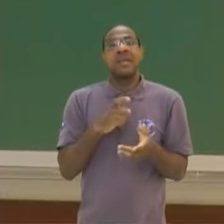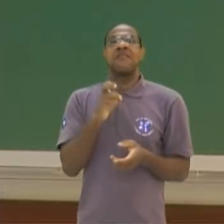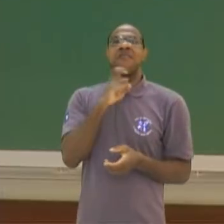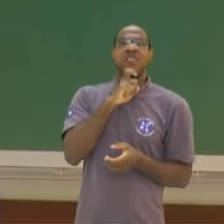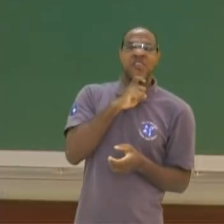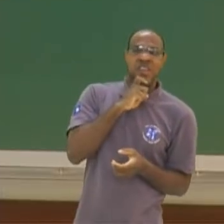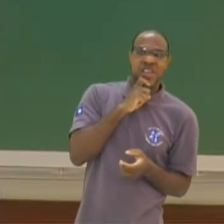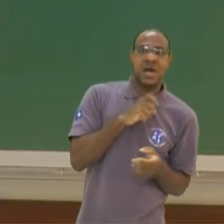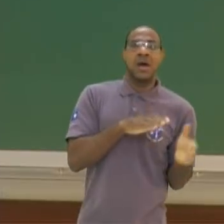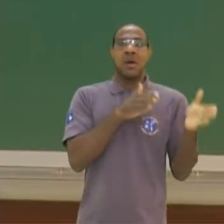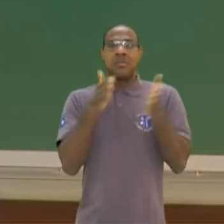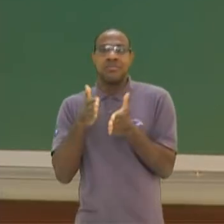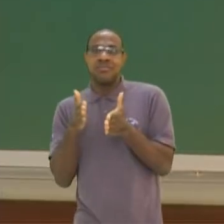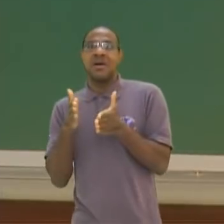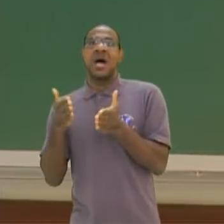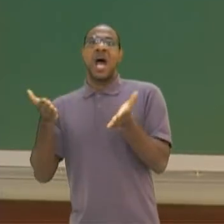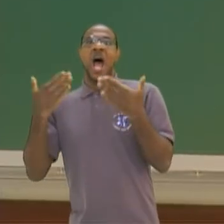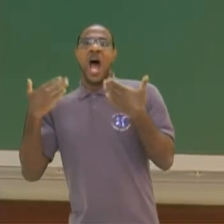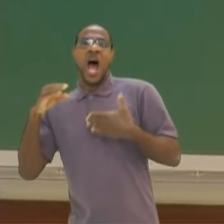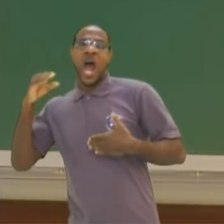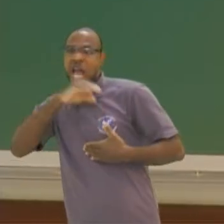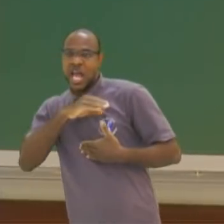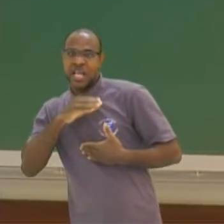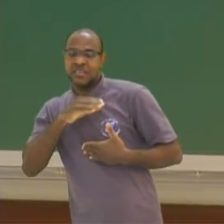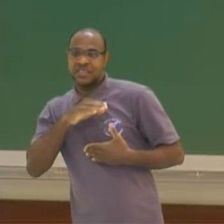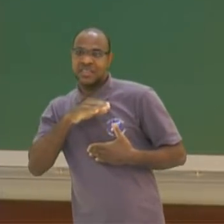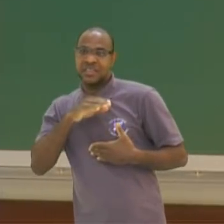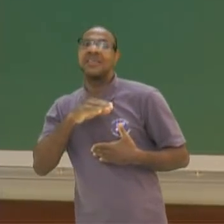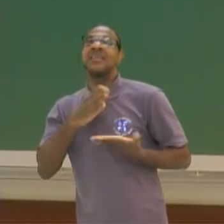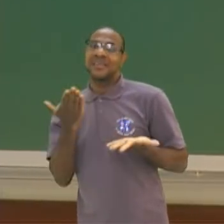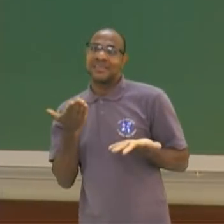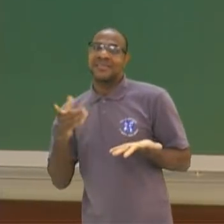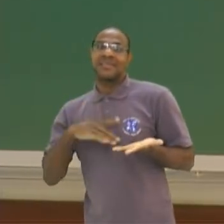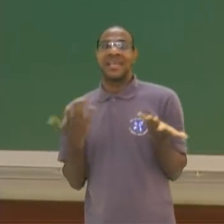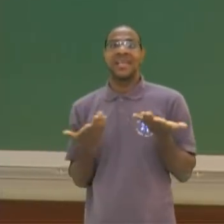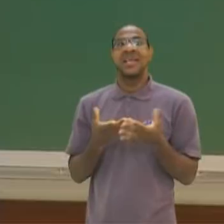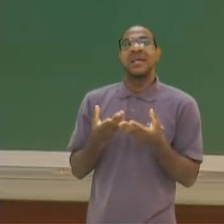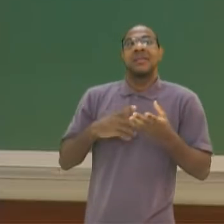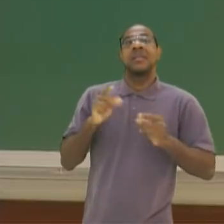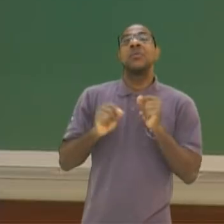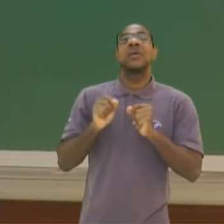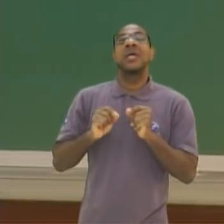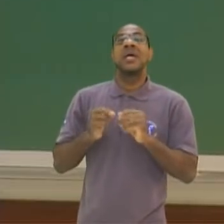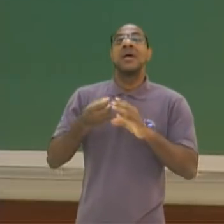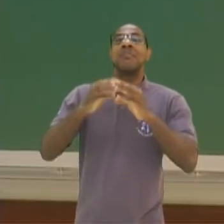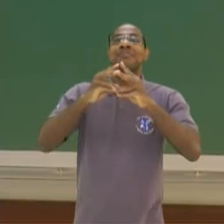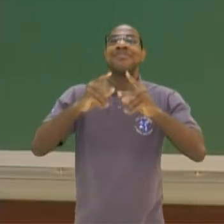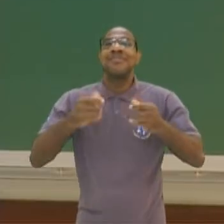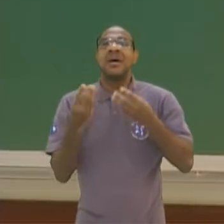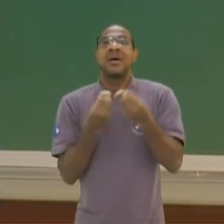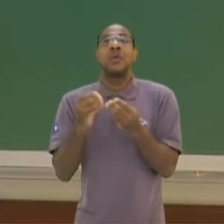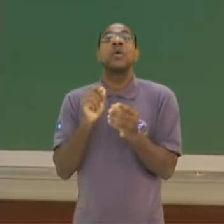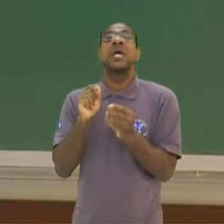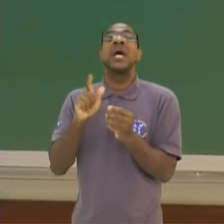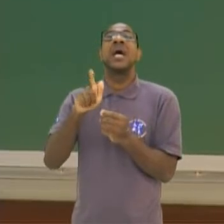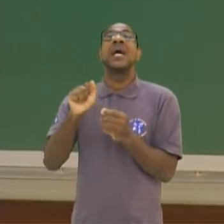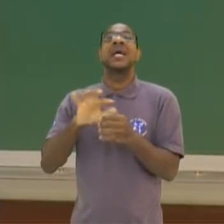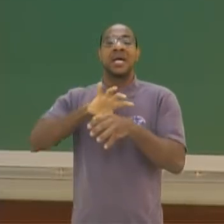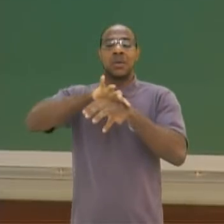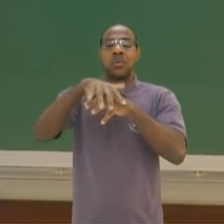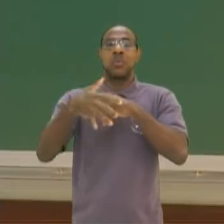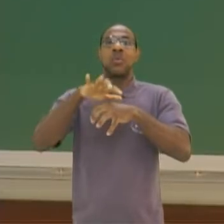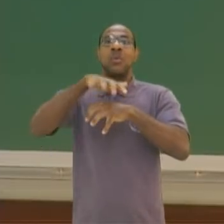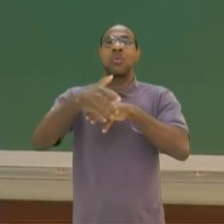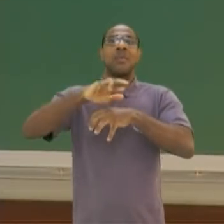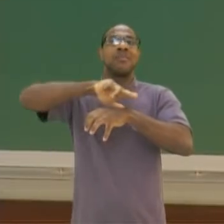mais quentes. E outra é a sua composição, a prevalência de um gás que nós vamos